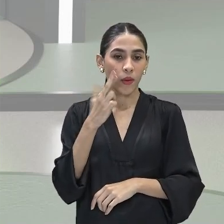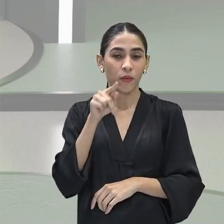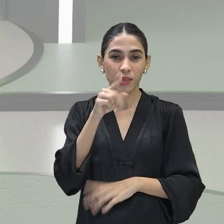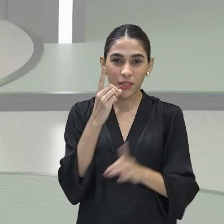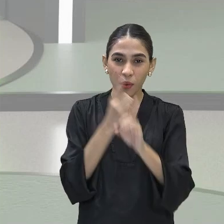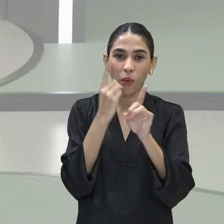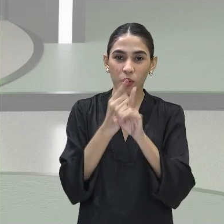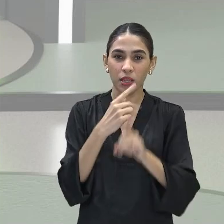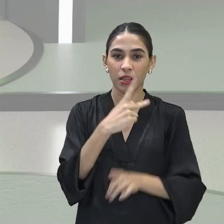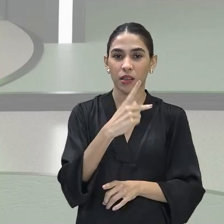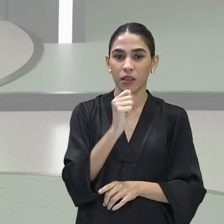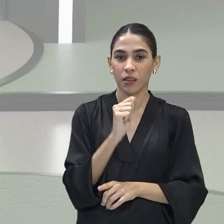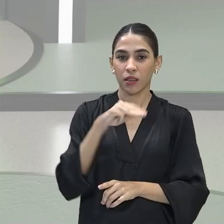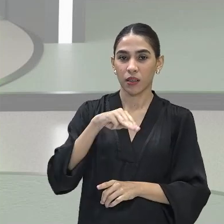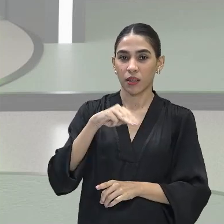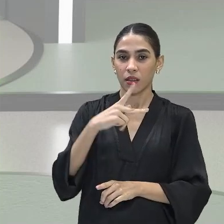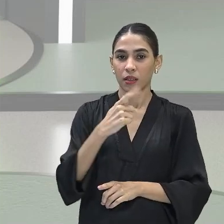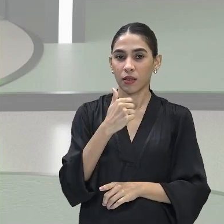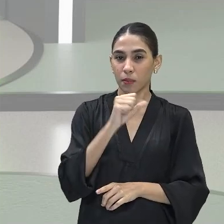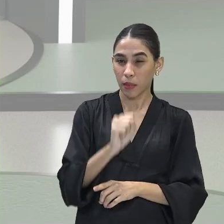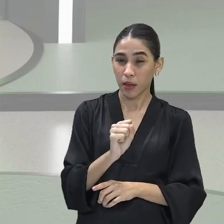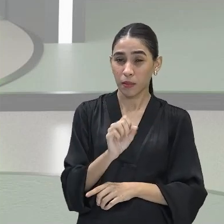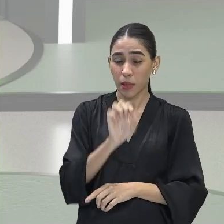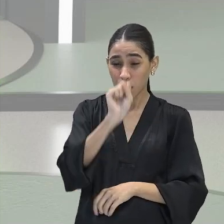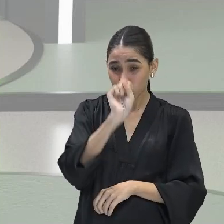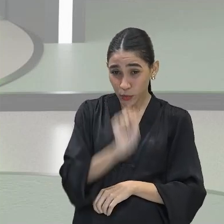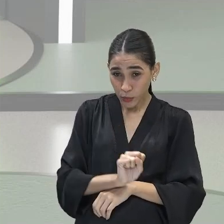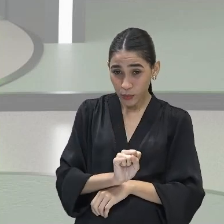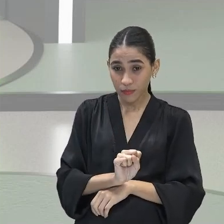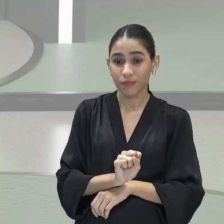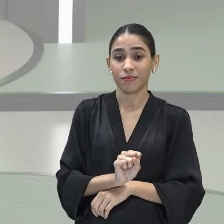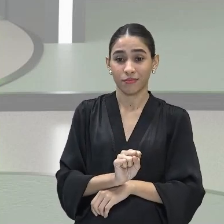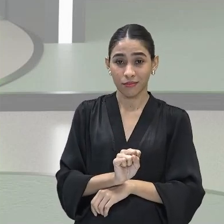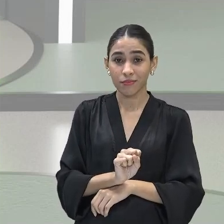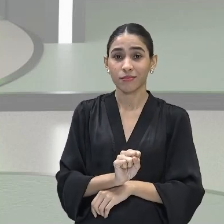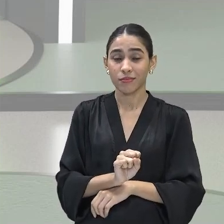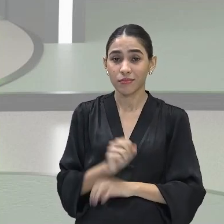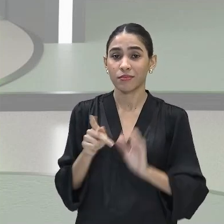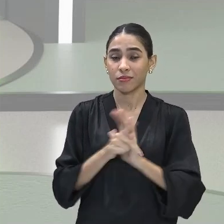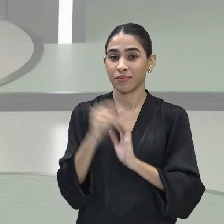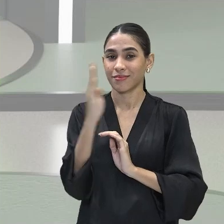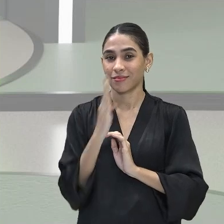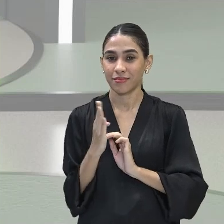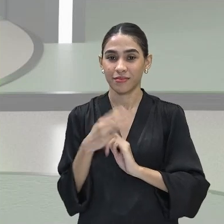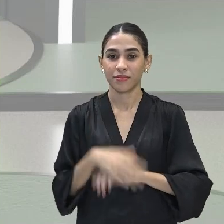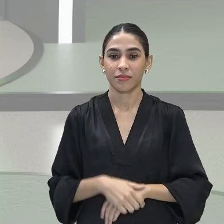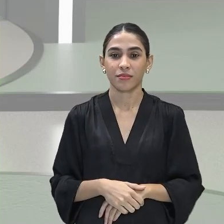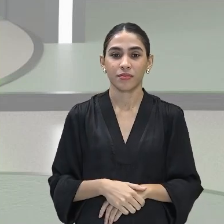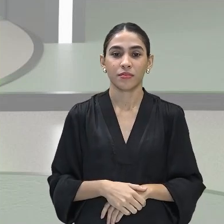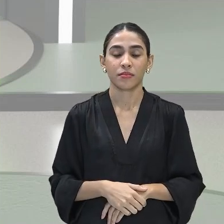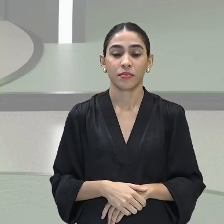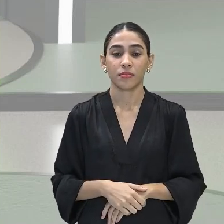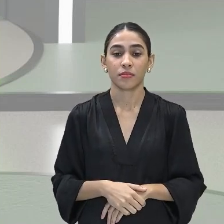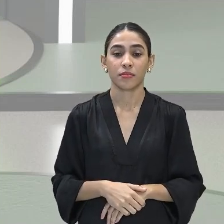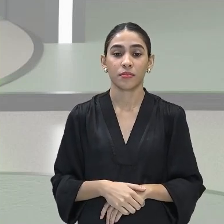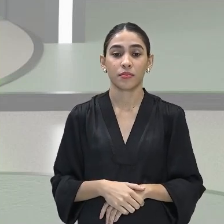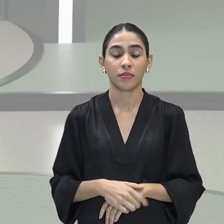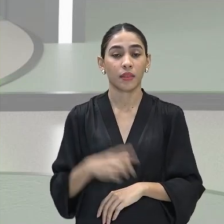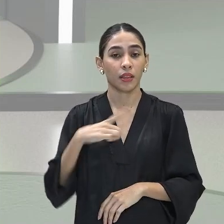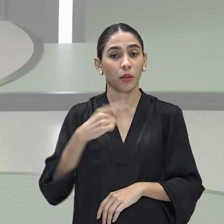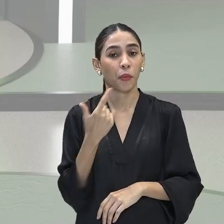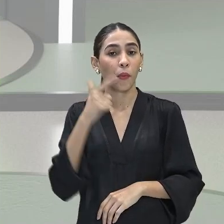identifica a área Pampas, né, lá no sul mesmo do Brasil, tá bom? E aí ela tem uma